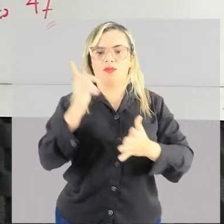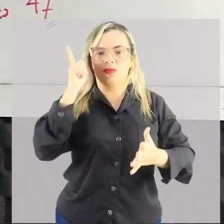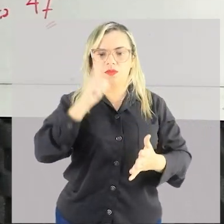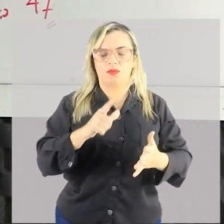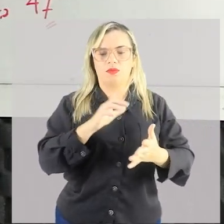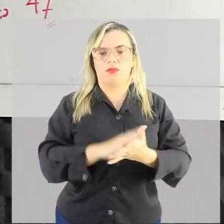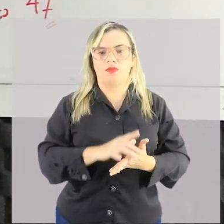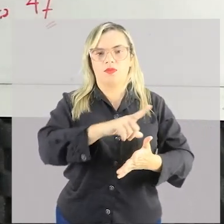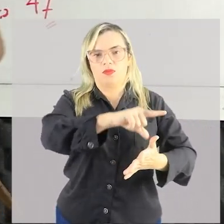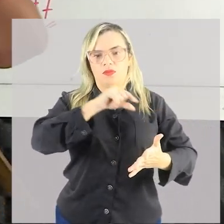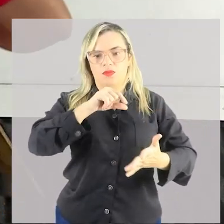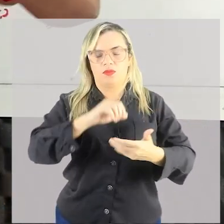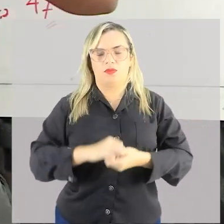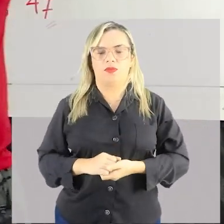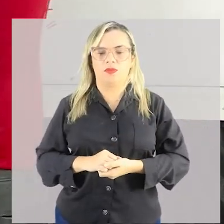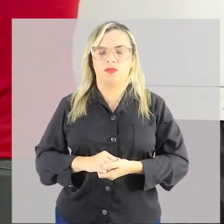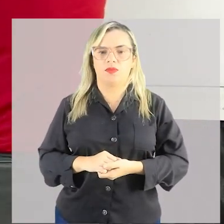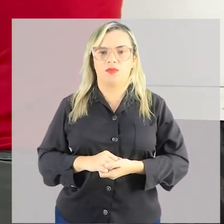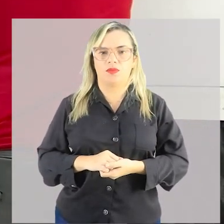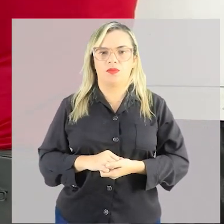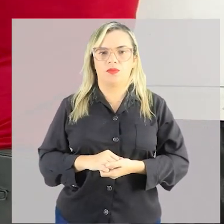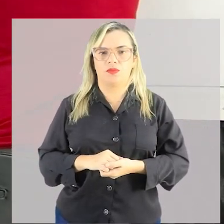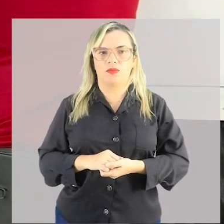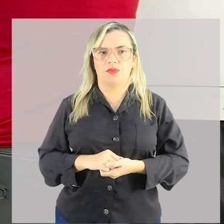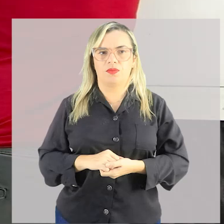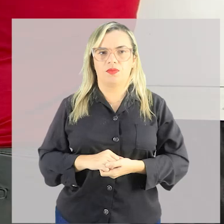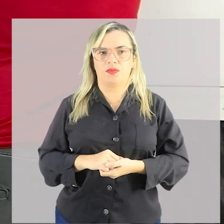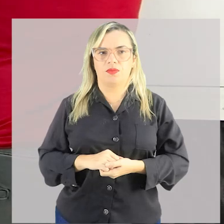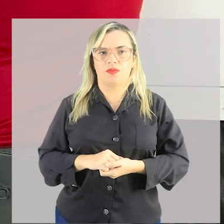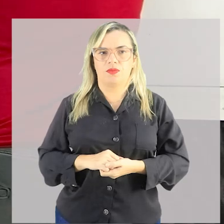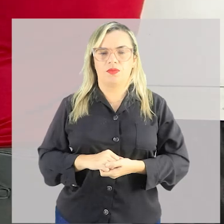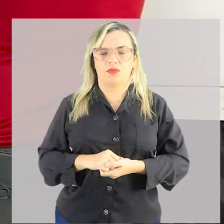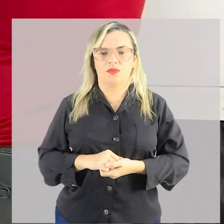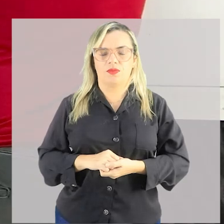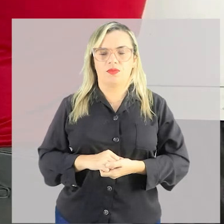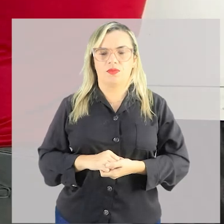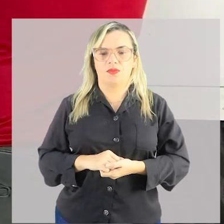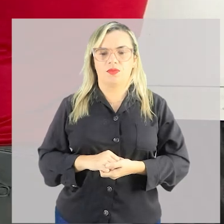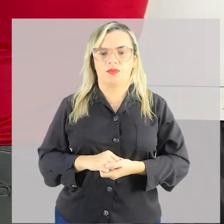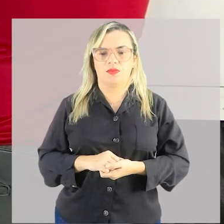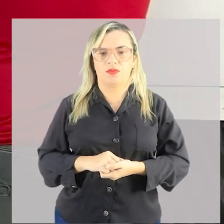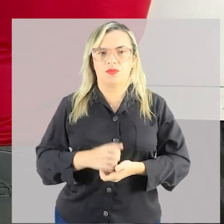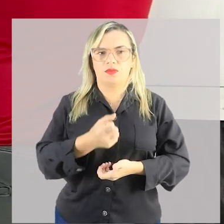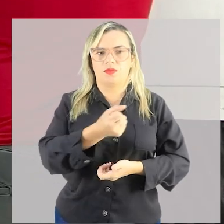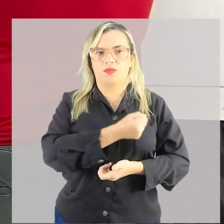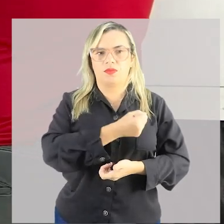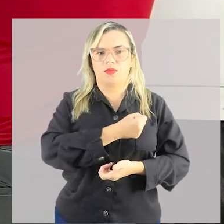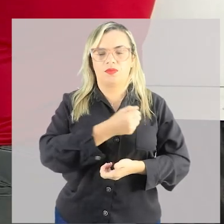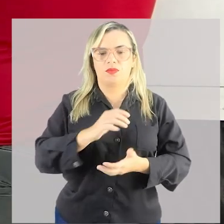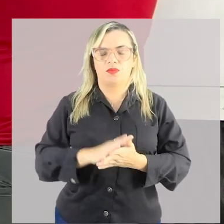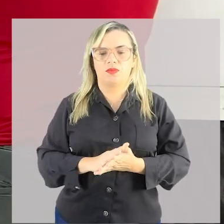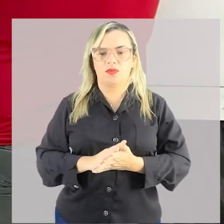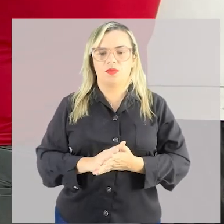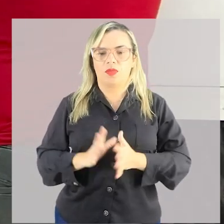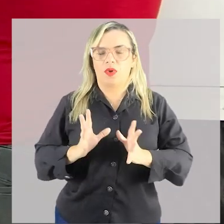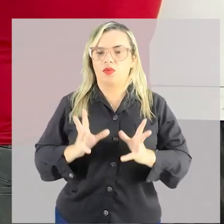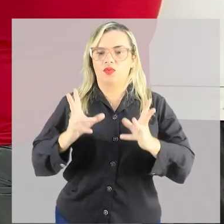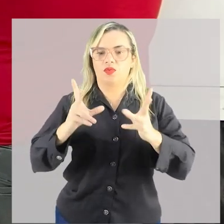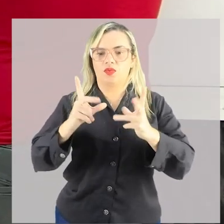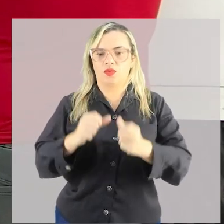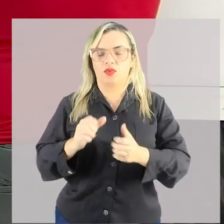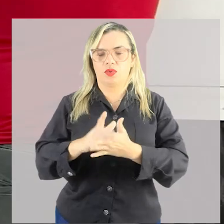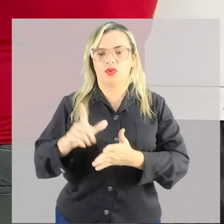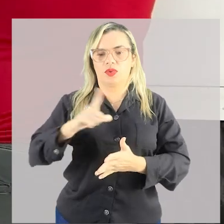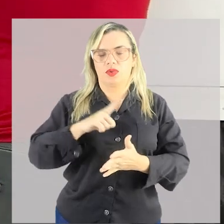Então o meu espaço amostral o meu S número de elementos do meu espaço amostral é igual a